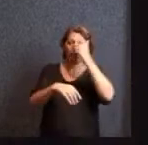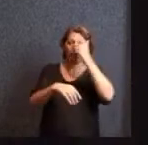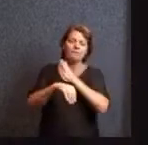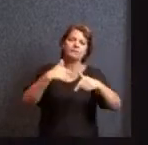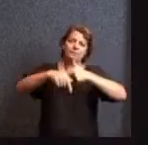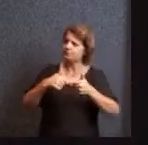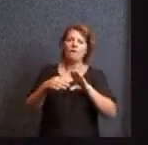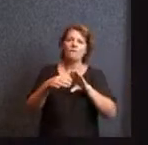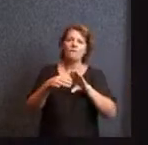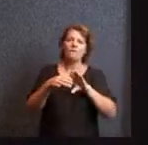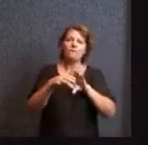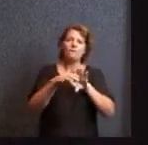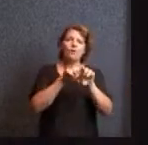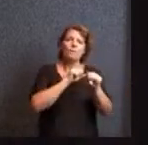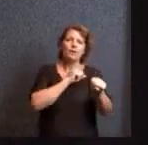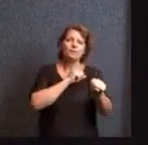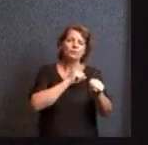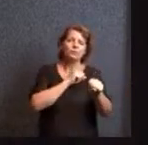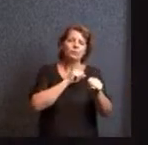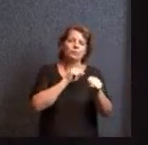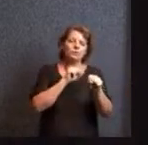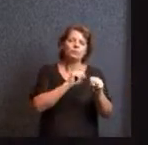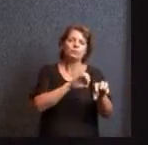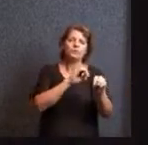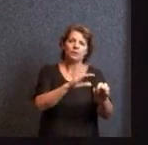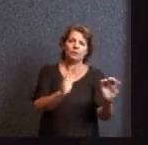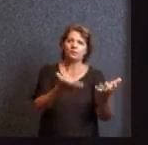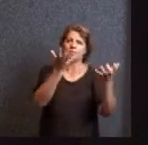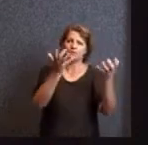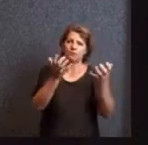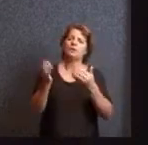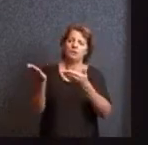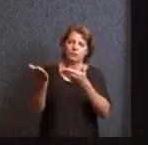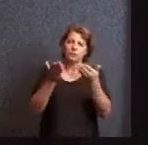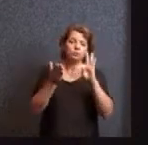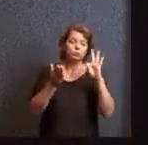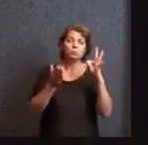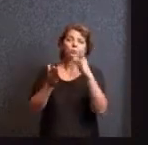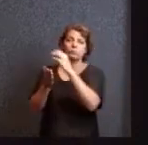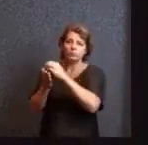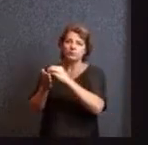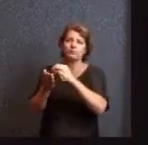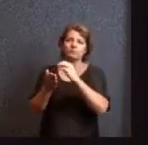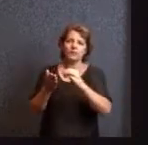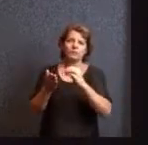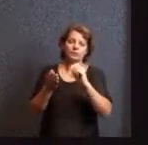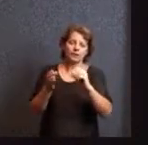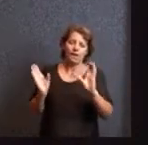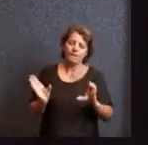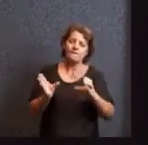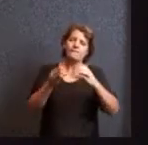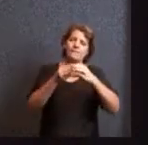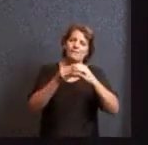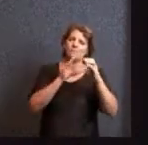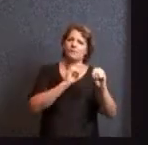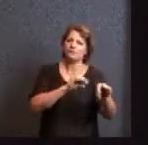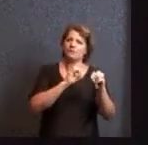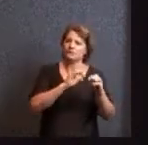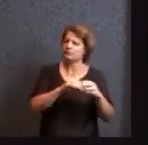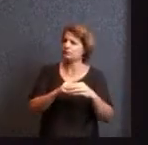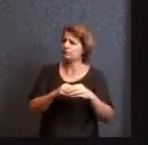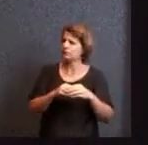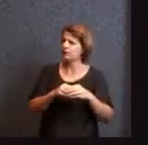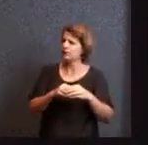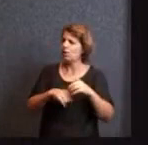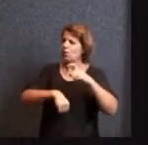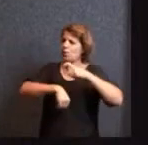formadores, multiplicadores, focais, enfim, todos que vão compor a equipe. E o termo de compromisso que